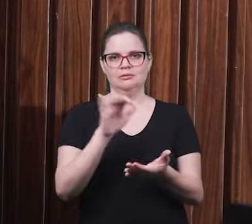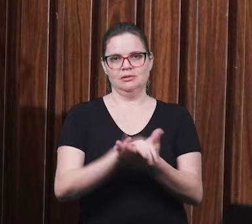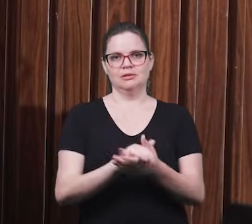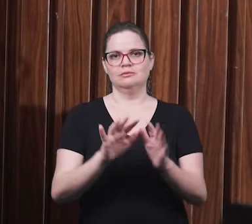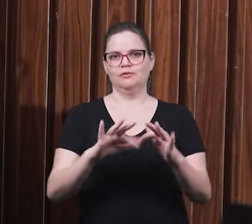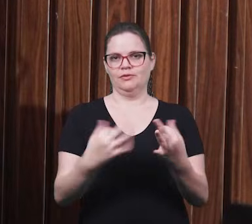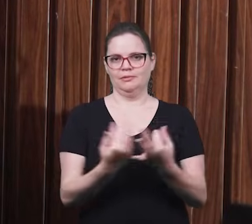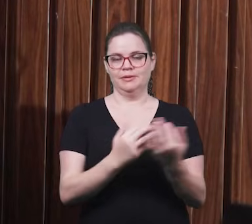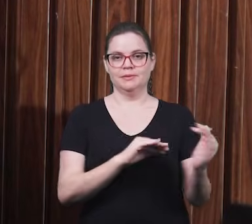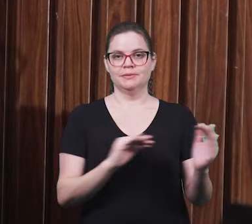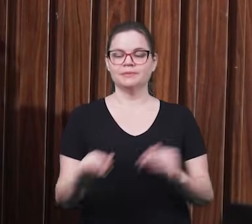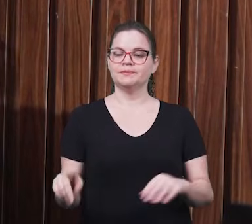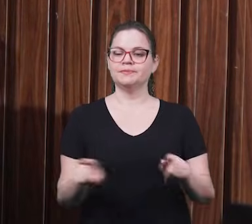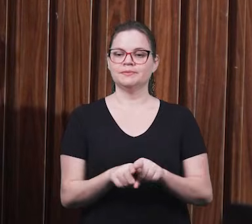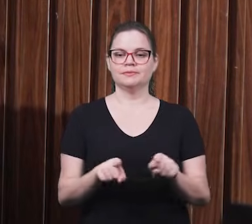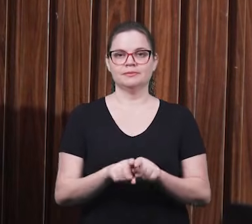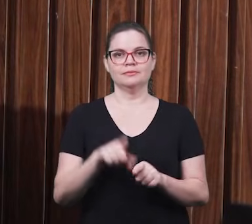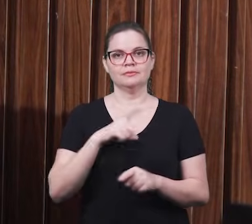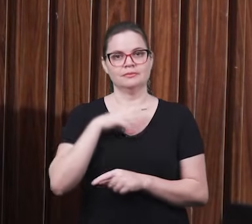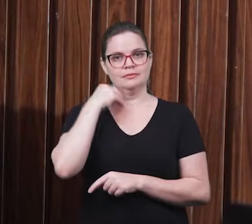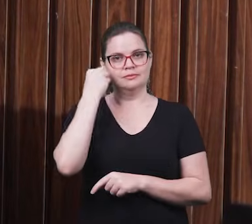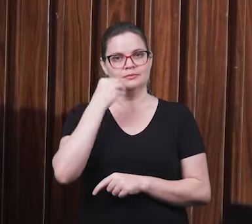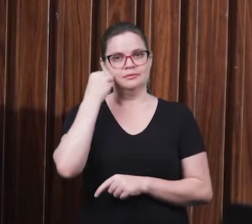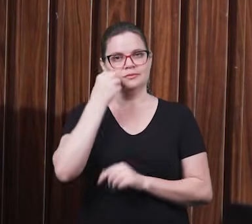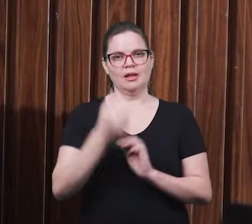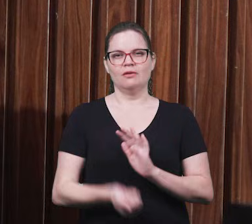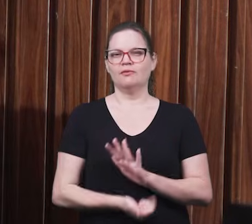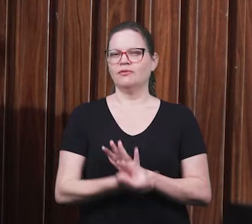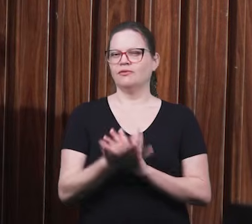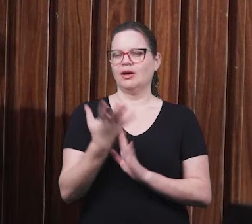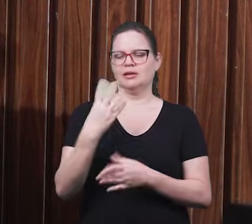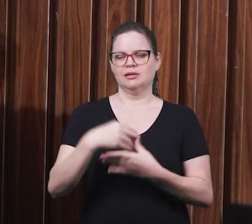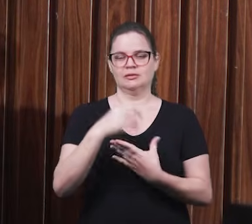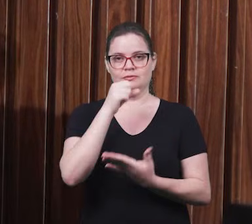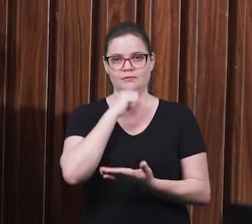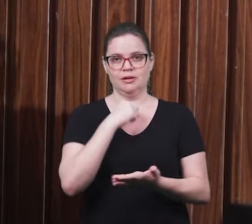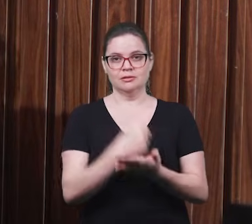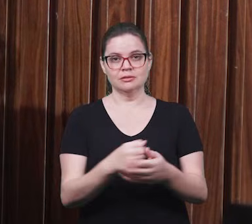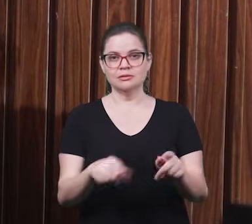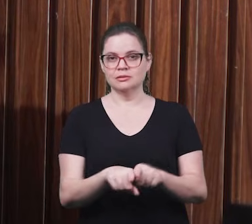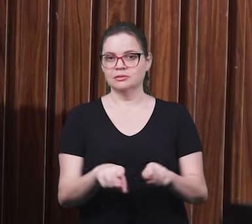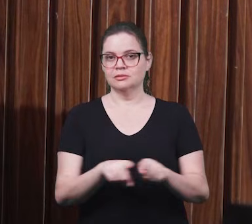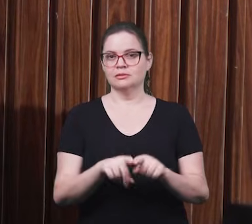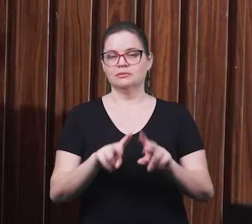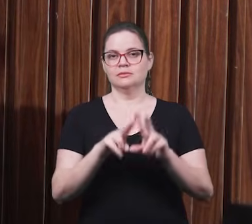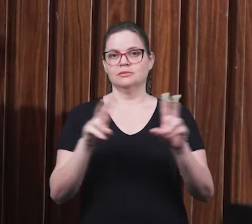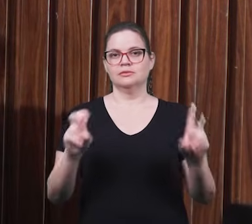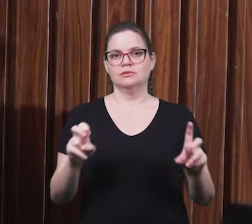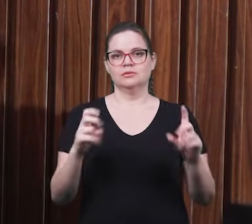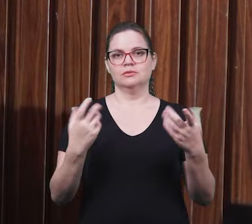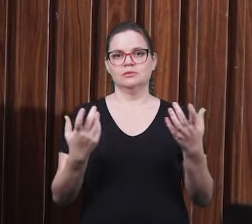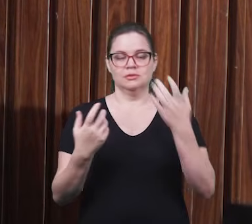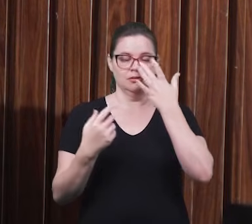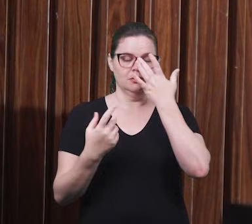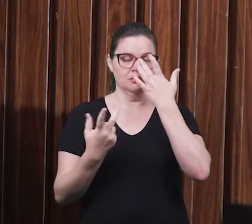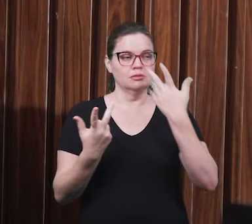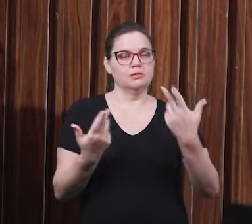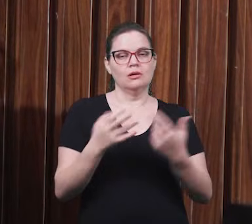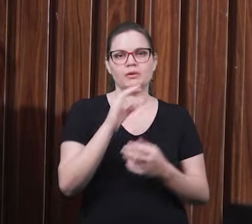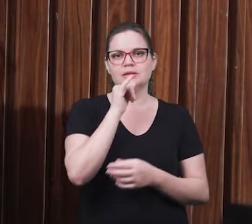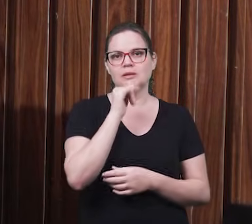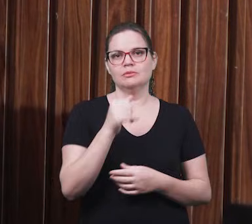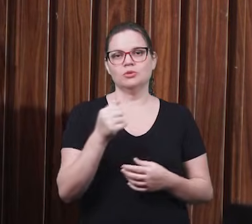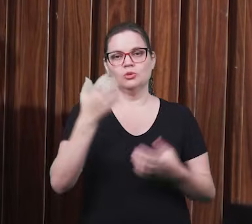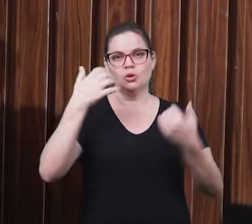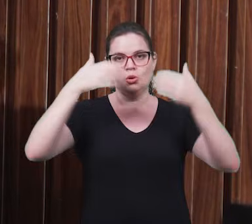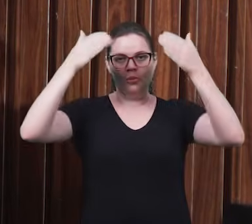bem. Há muitas experiências, né, no Velho Testamento, a experiência próprio Jó, né, de